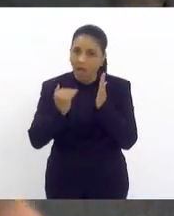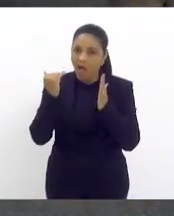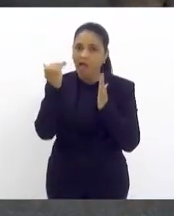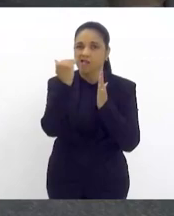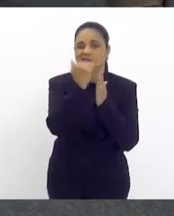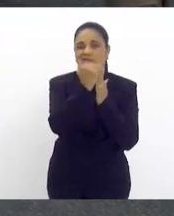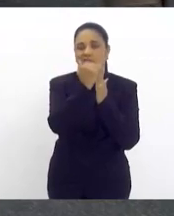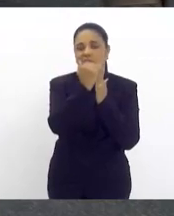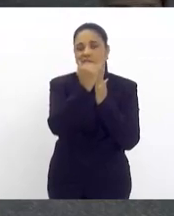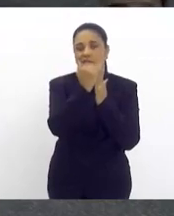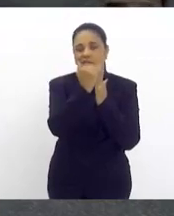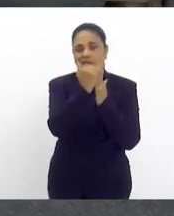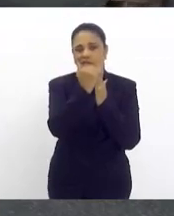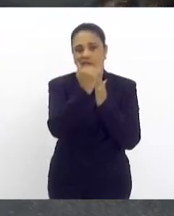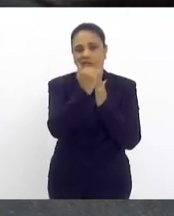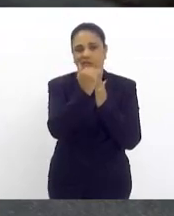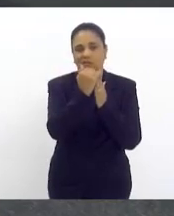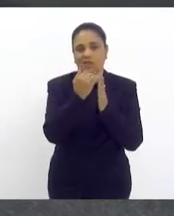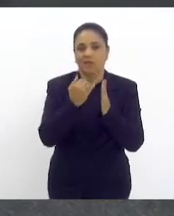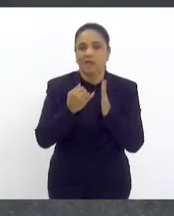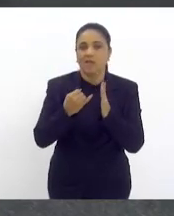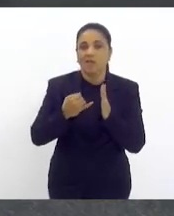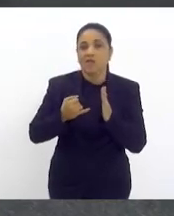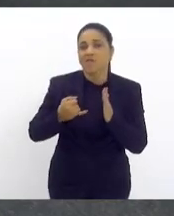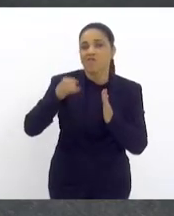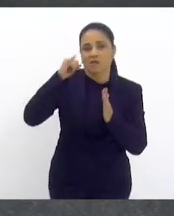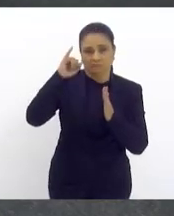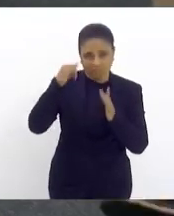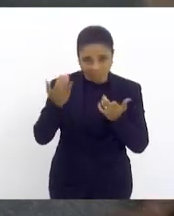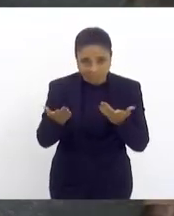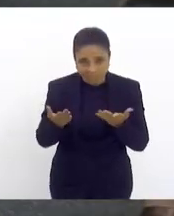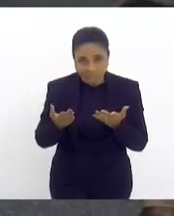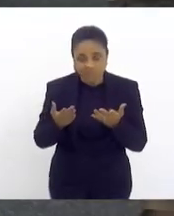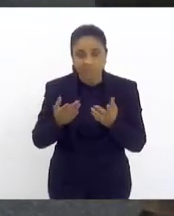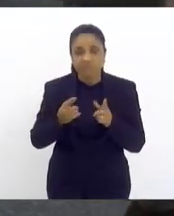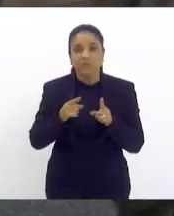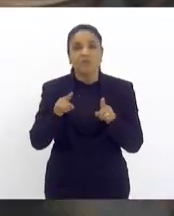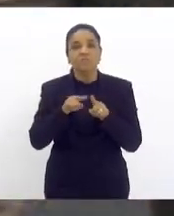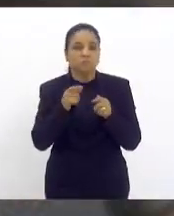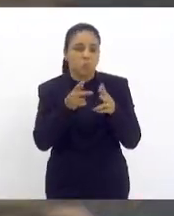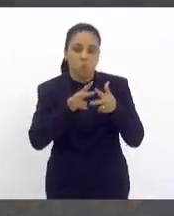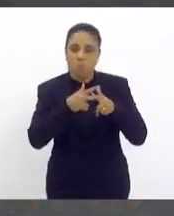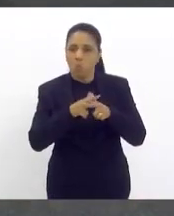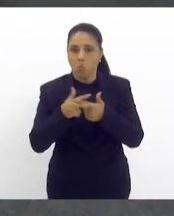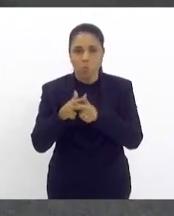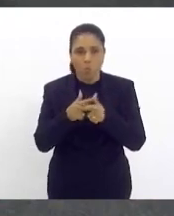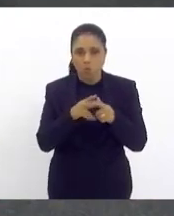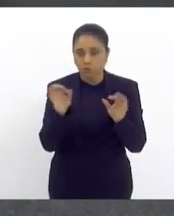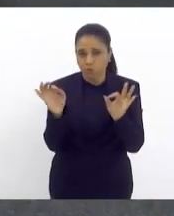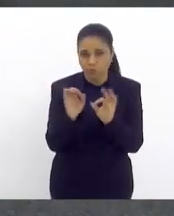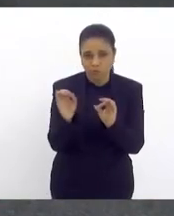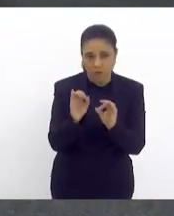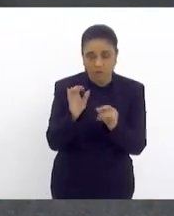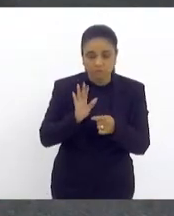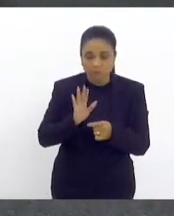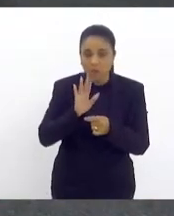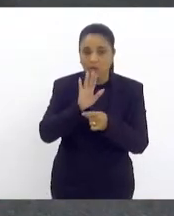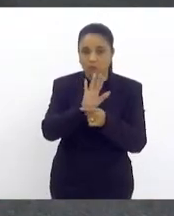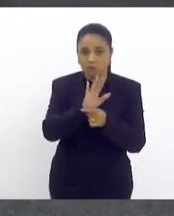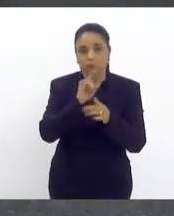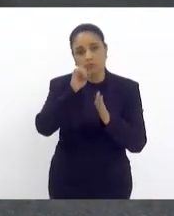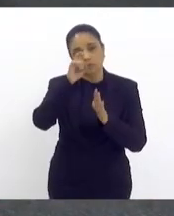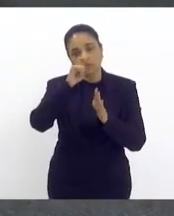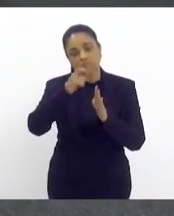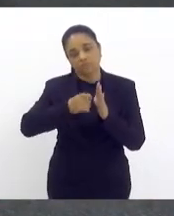dos índices inflacionários sem que tivesse sido corrigidos os parâmetros do benefício da isenção